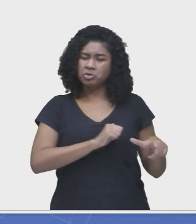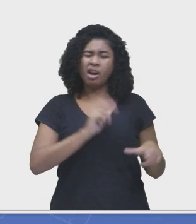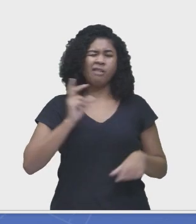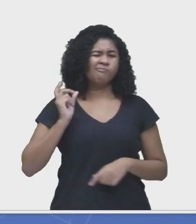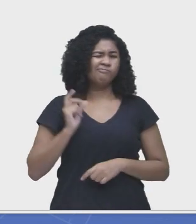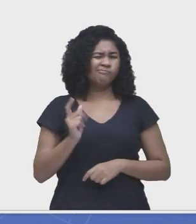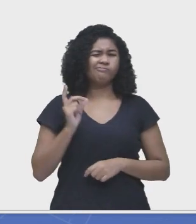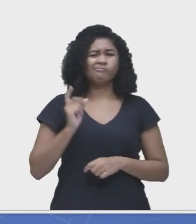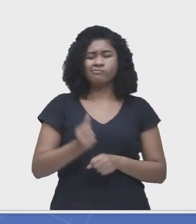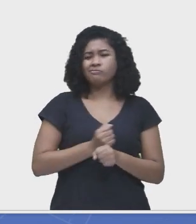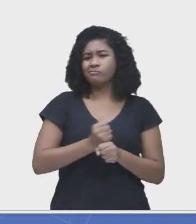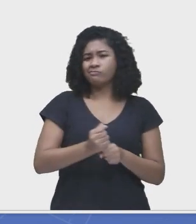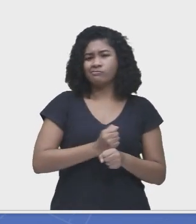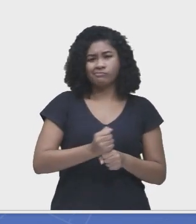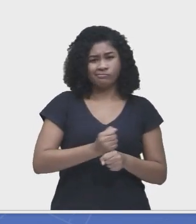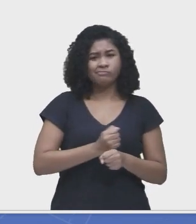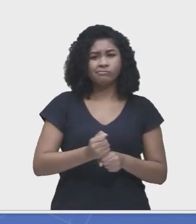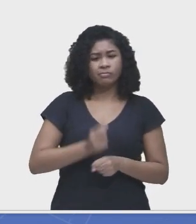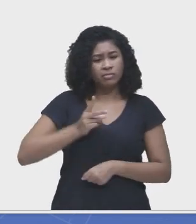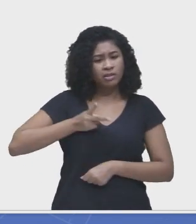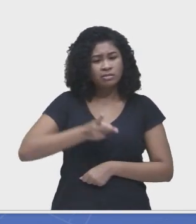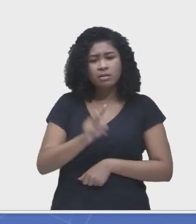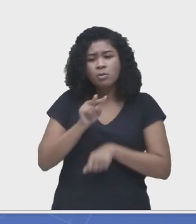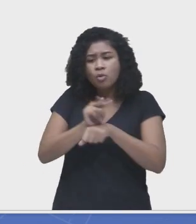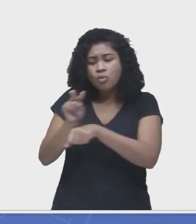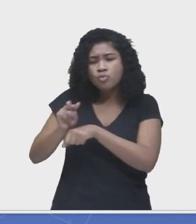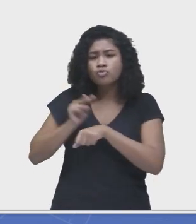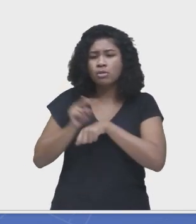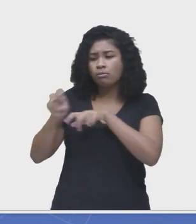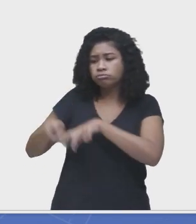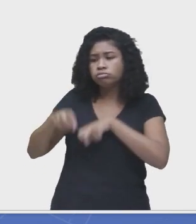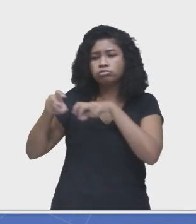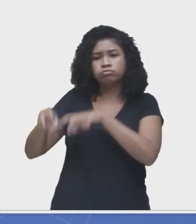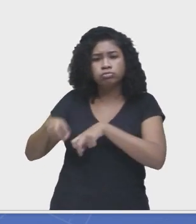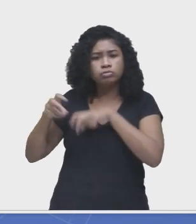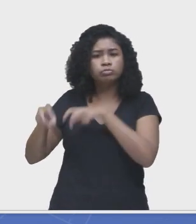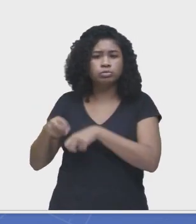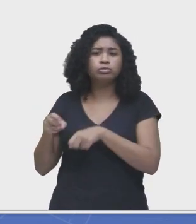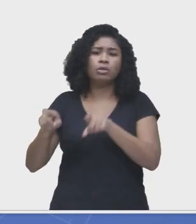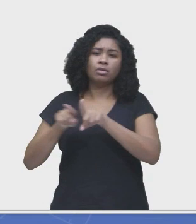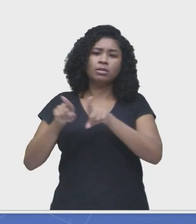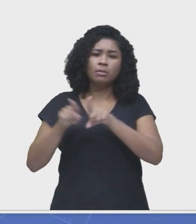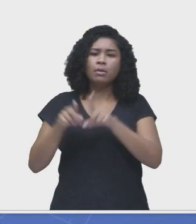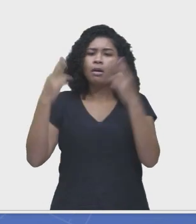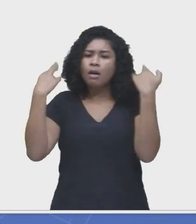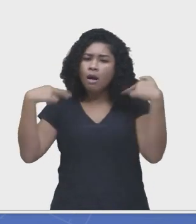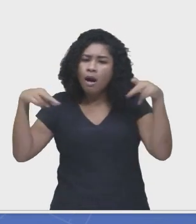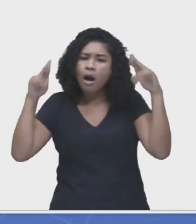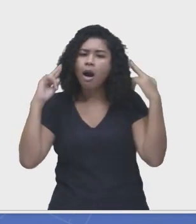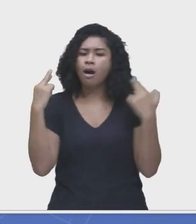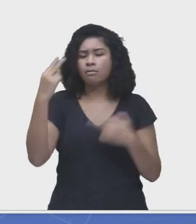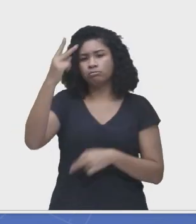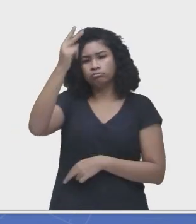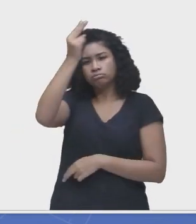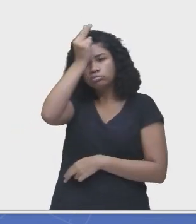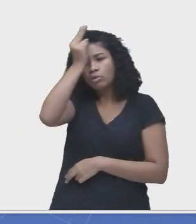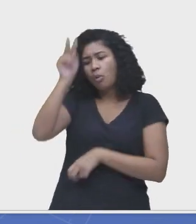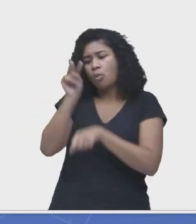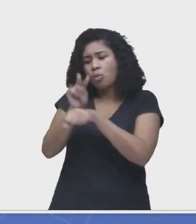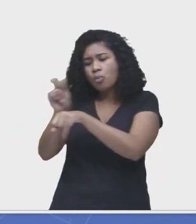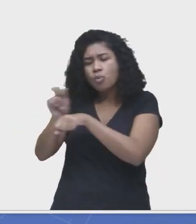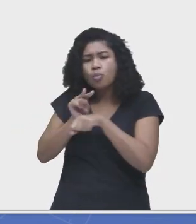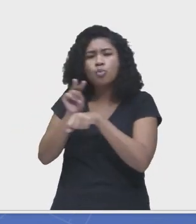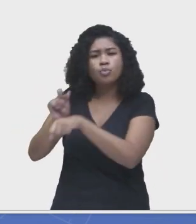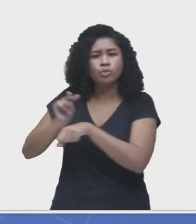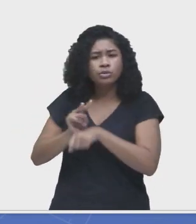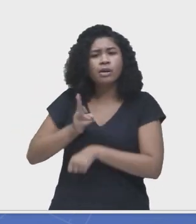de animais como cabras e ovelhas. A agricultura não era o forte deles, porque eles vão aí iniciar primeiro essa questão de ser um